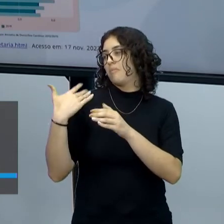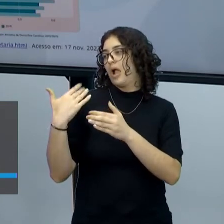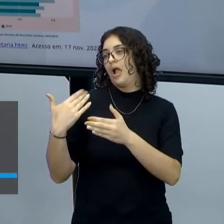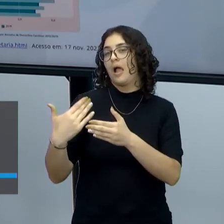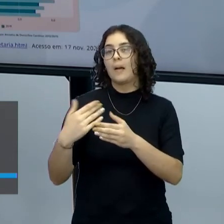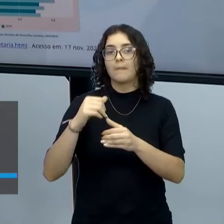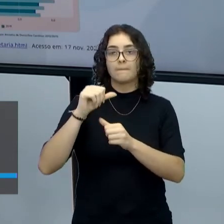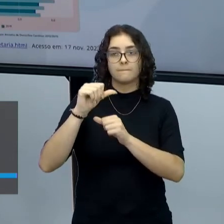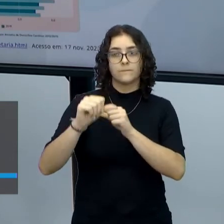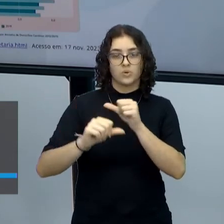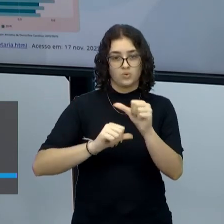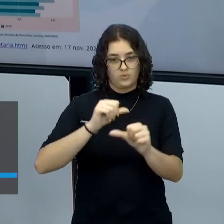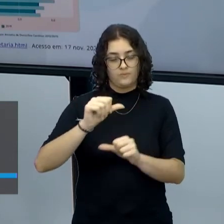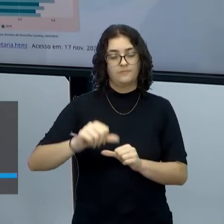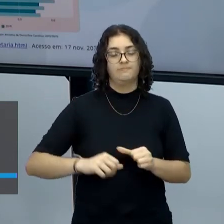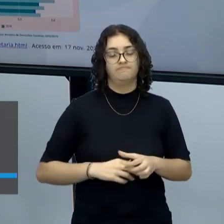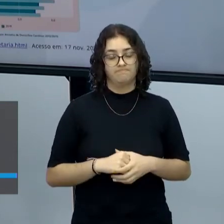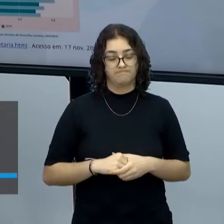essa mudança acontecer.